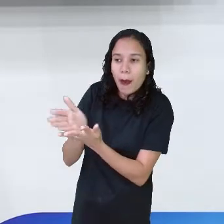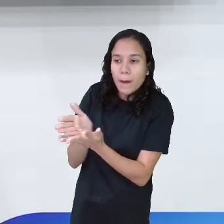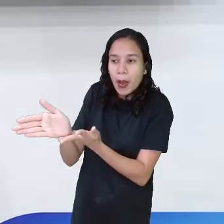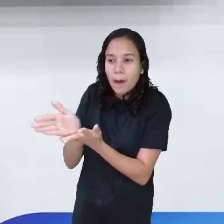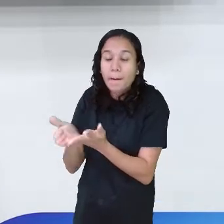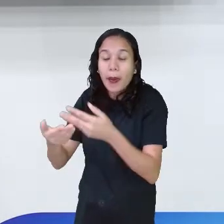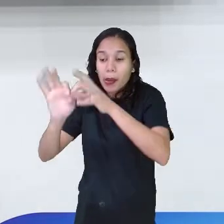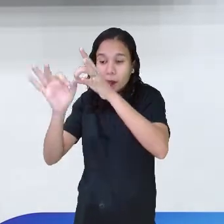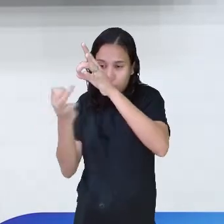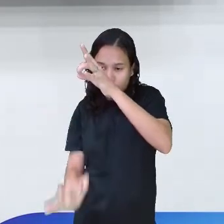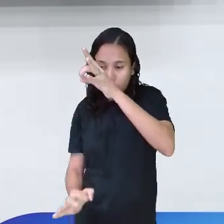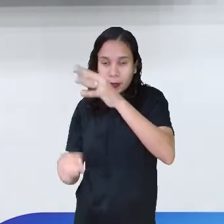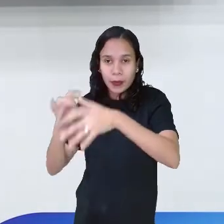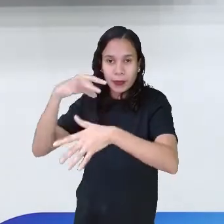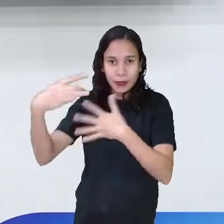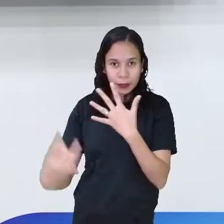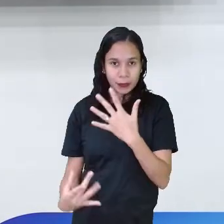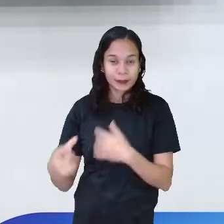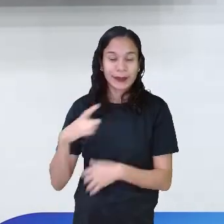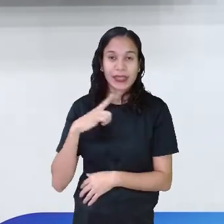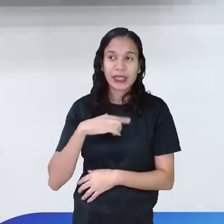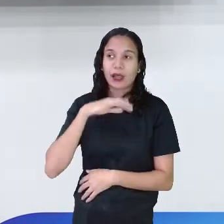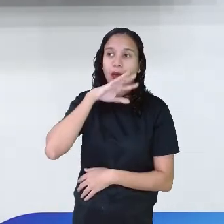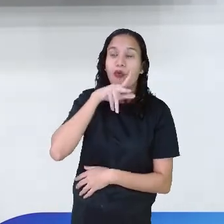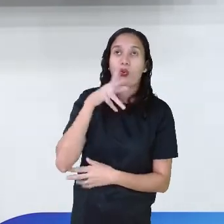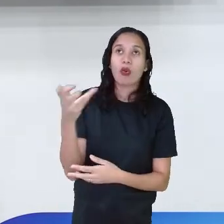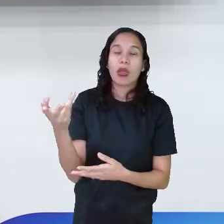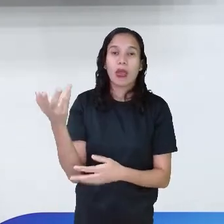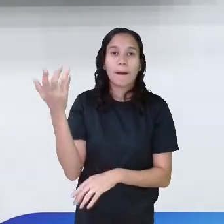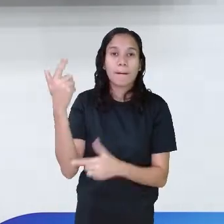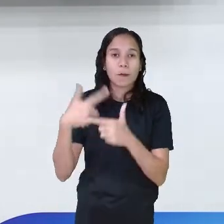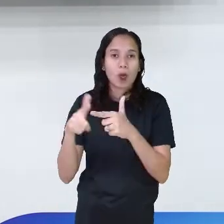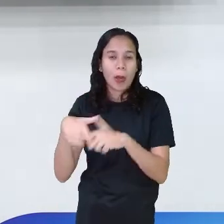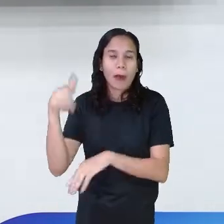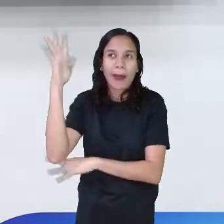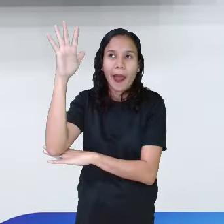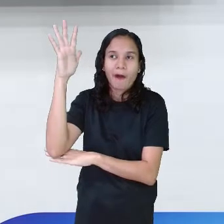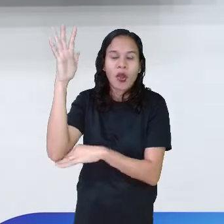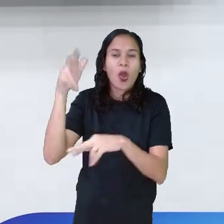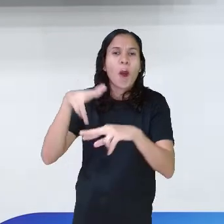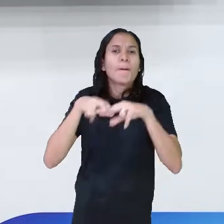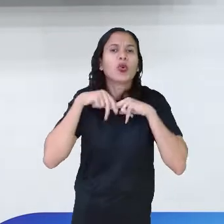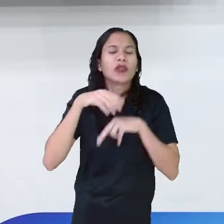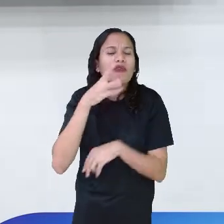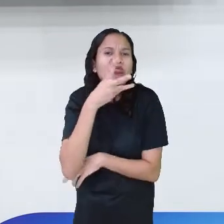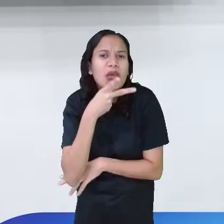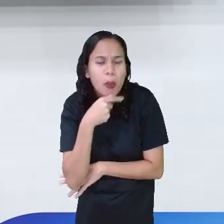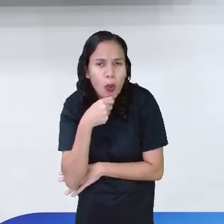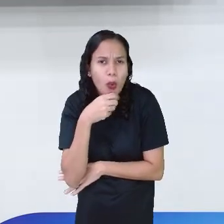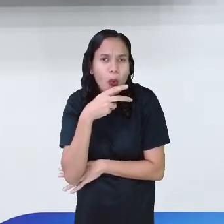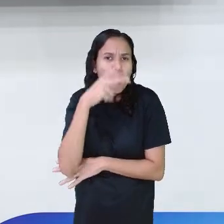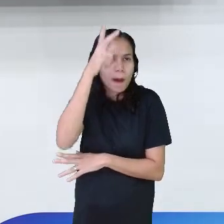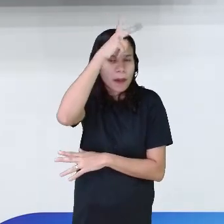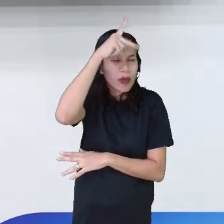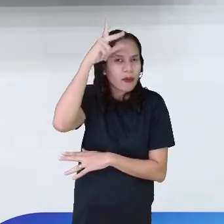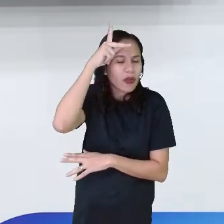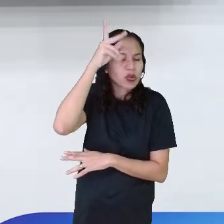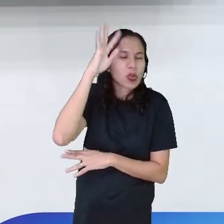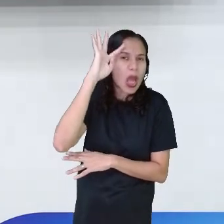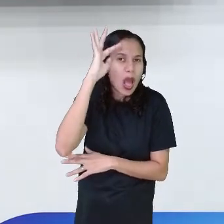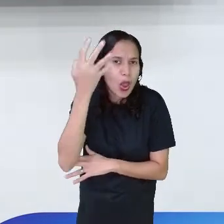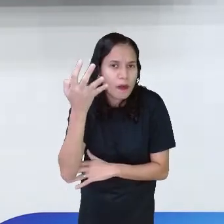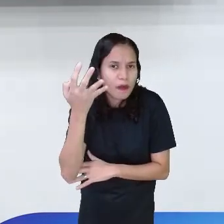seu acontecimento. Se estava com cupins, por que demorou tanto para chamar alguém, para tirar aqueles cupins, para